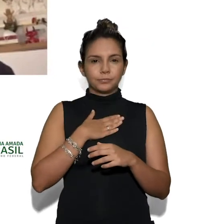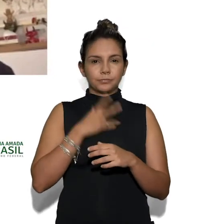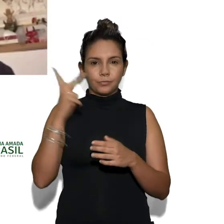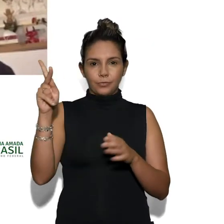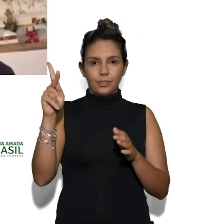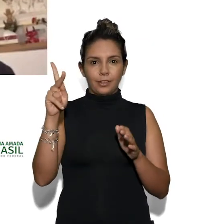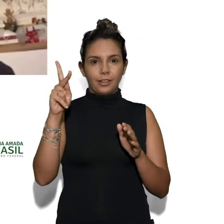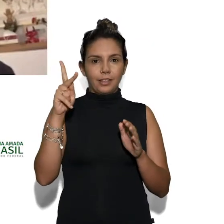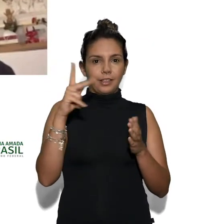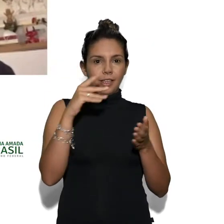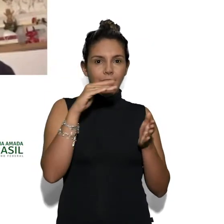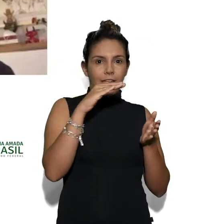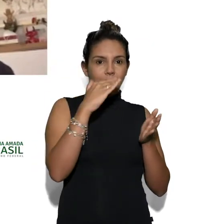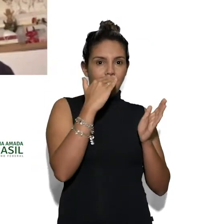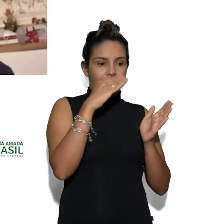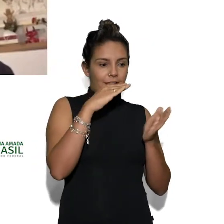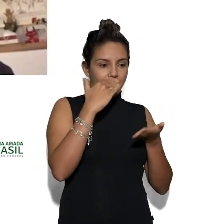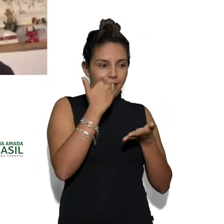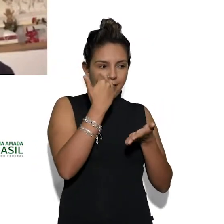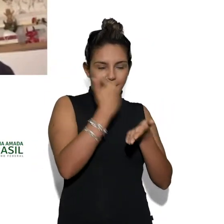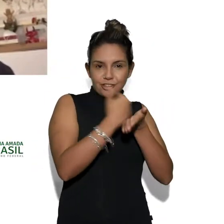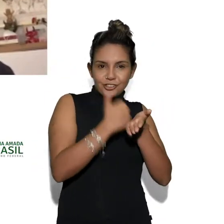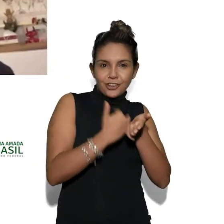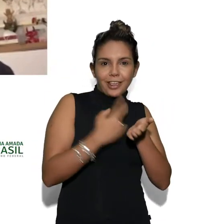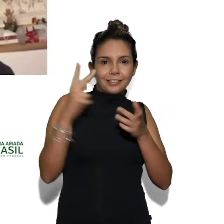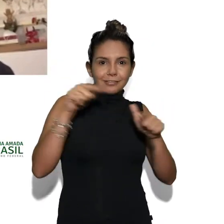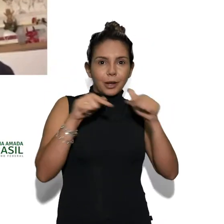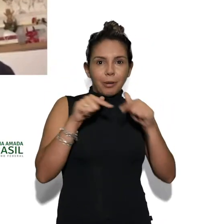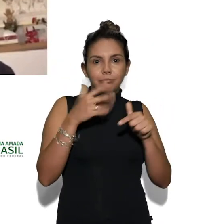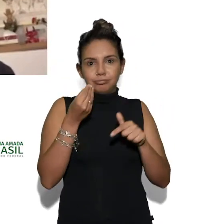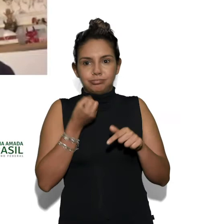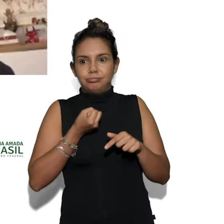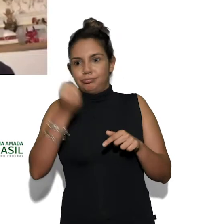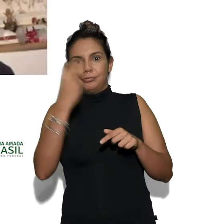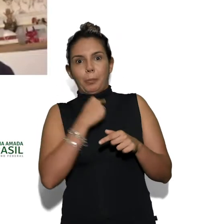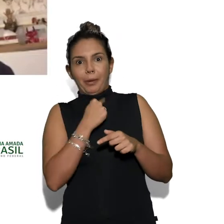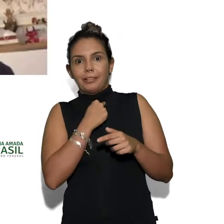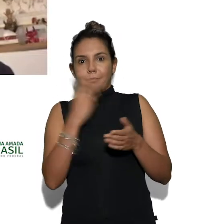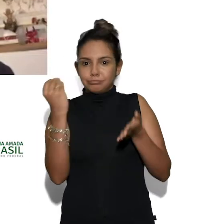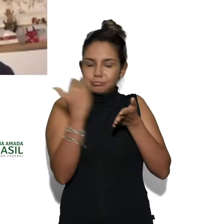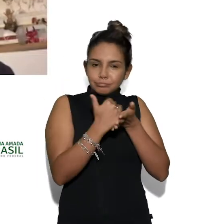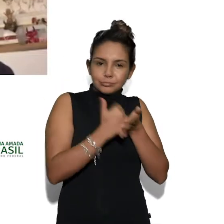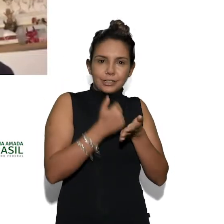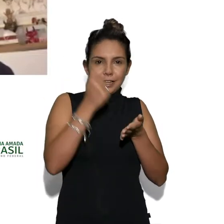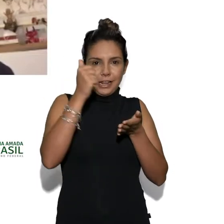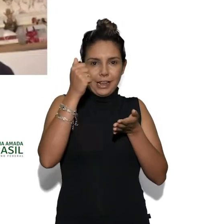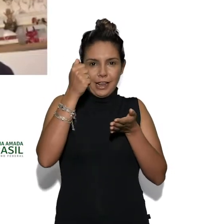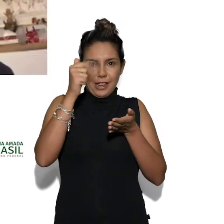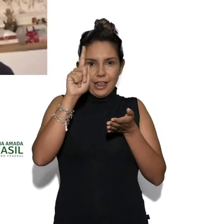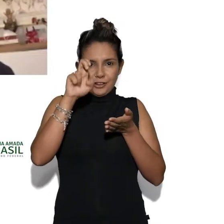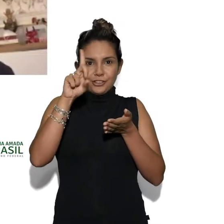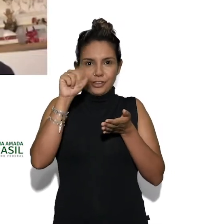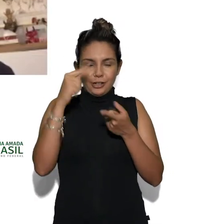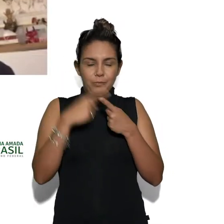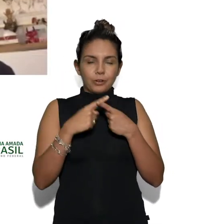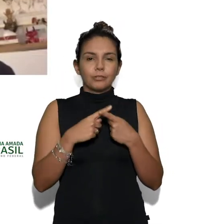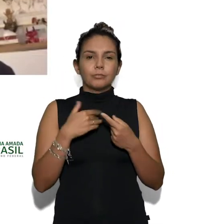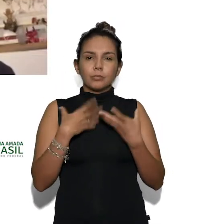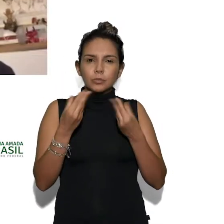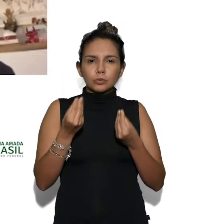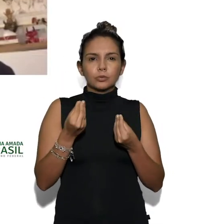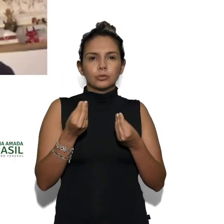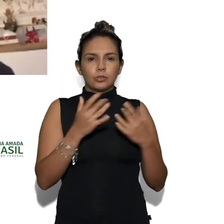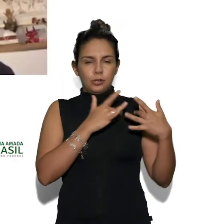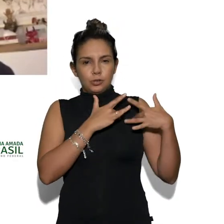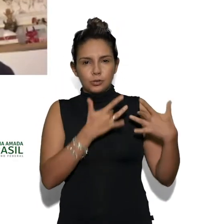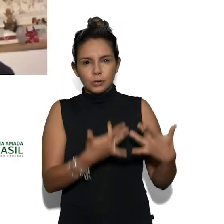agenda, das suas falas com relação à sua vida agitada, e me identifiquei muito com ela naqueles tempos, porque eu fui muito